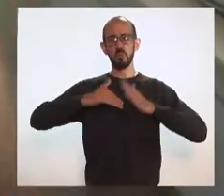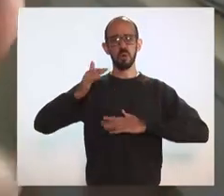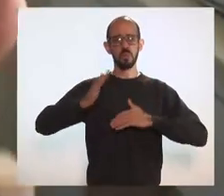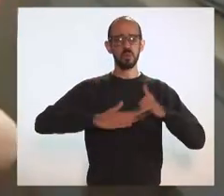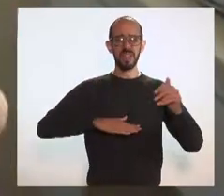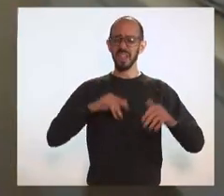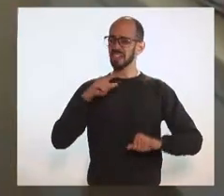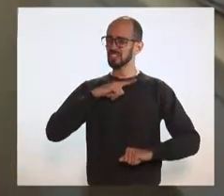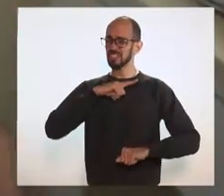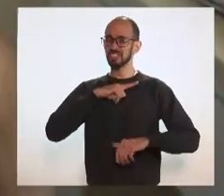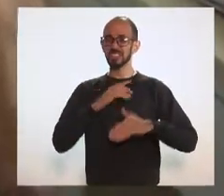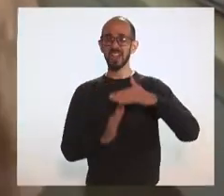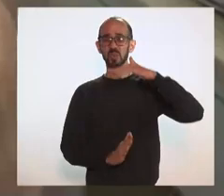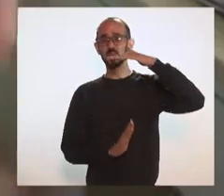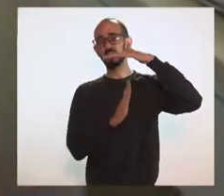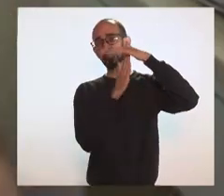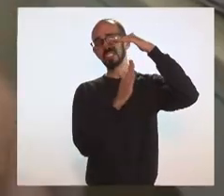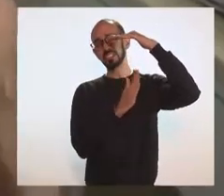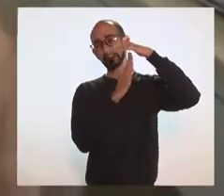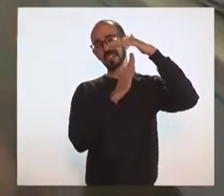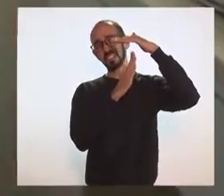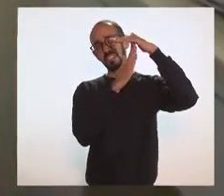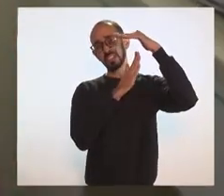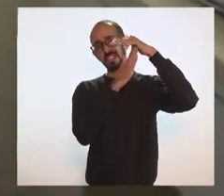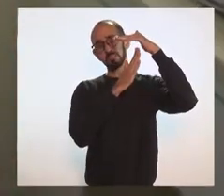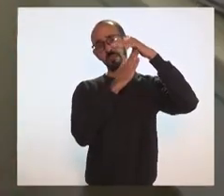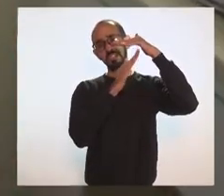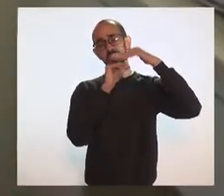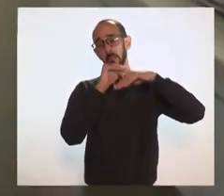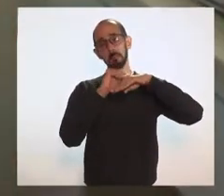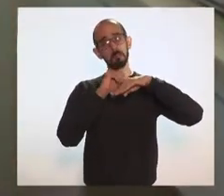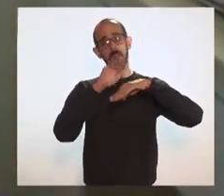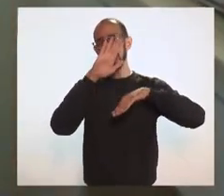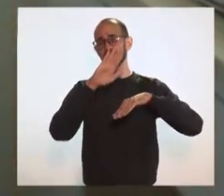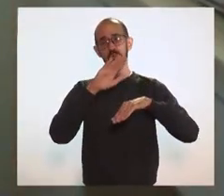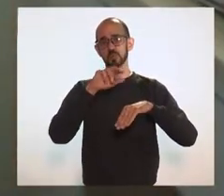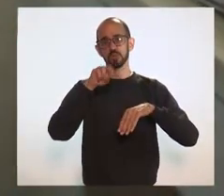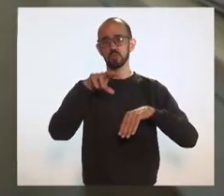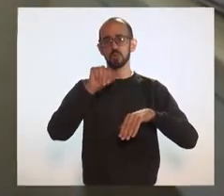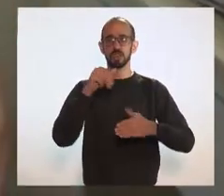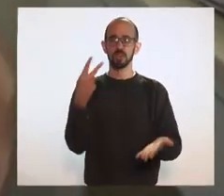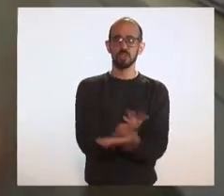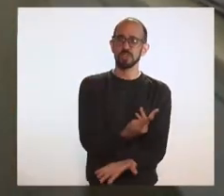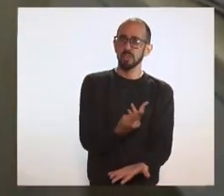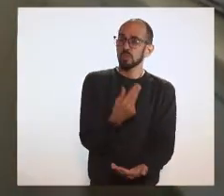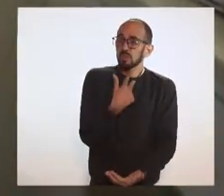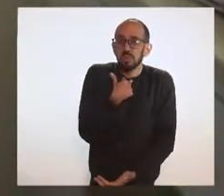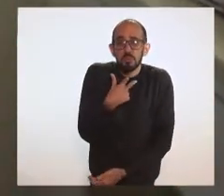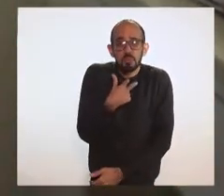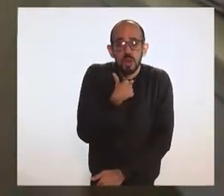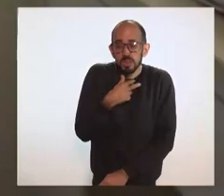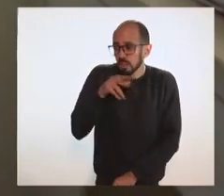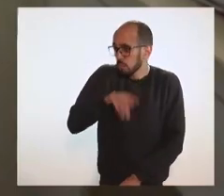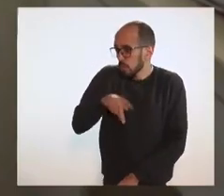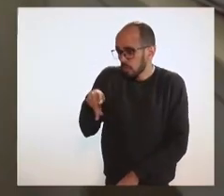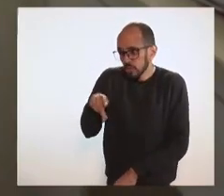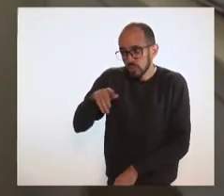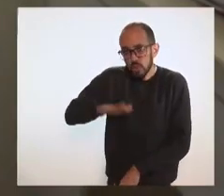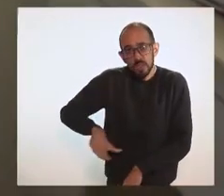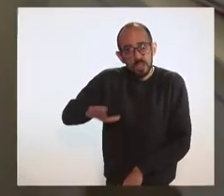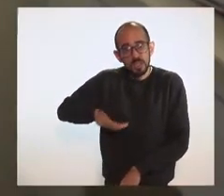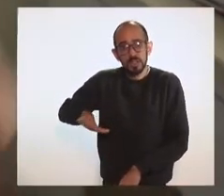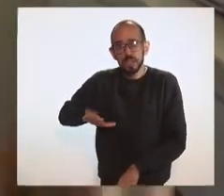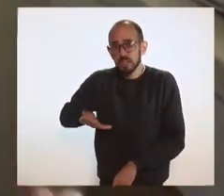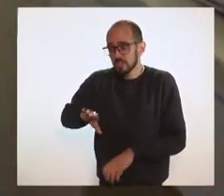dos picos. E se estamos no pico dos picos, não pode ter professor nem criança em sala de